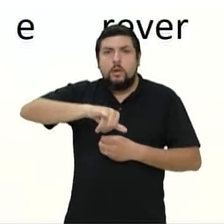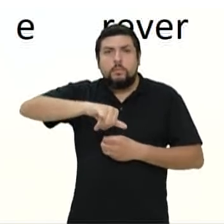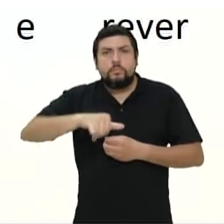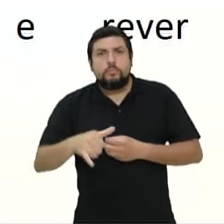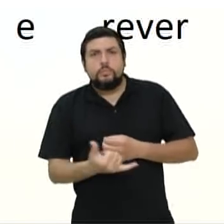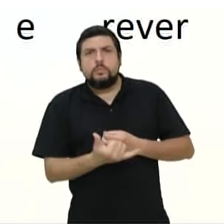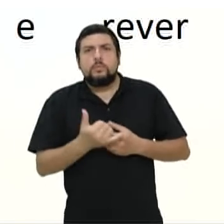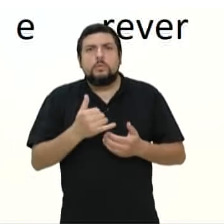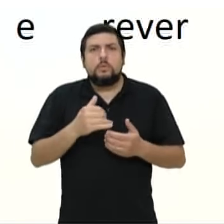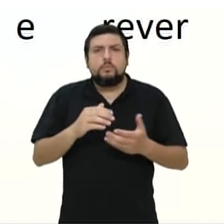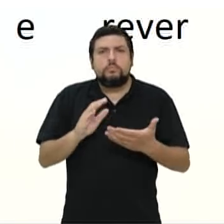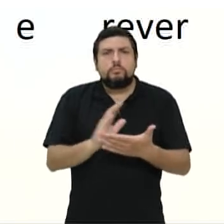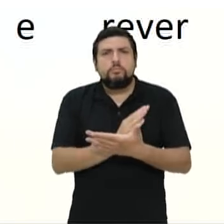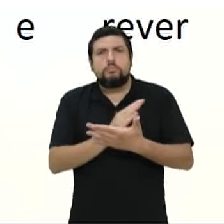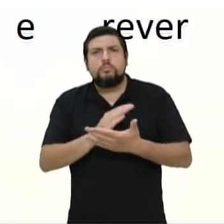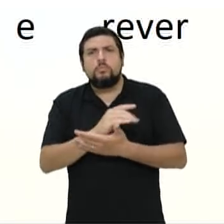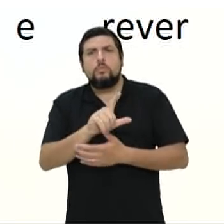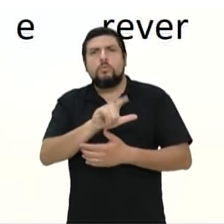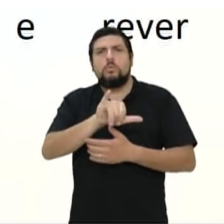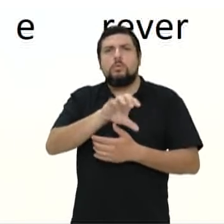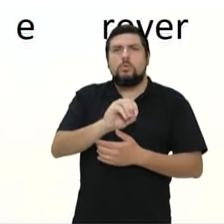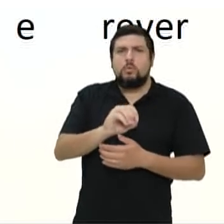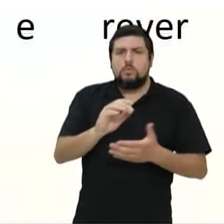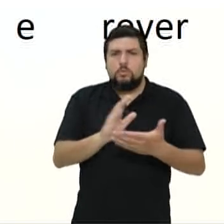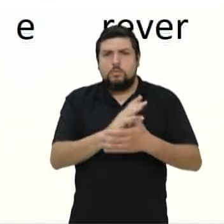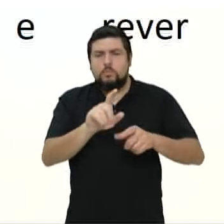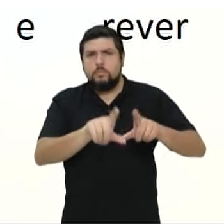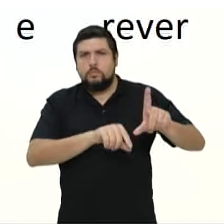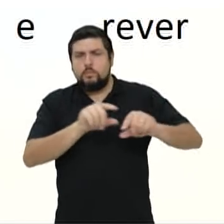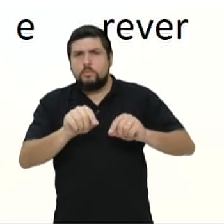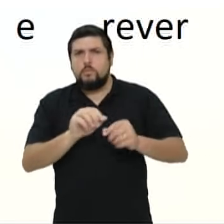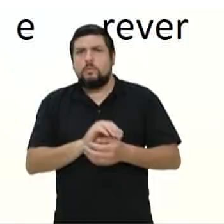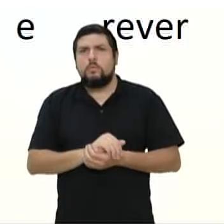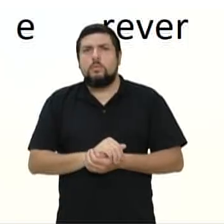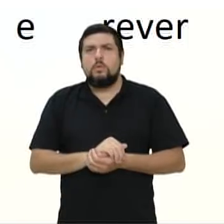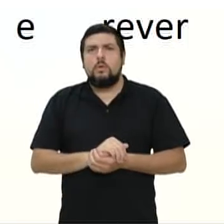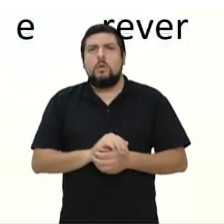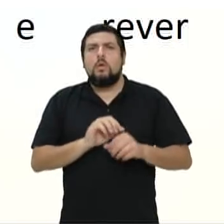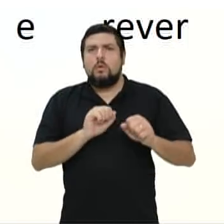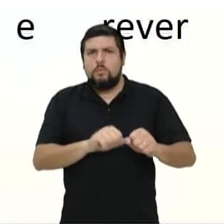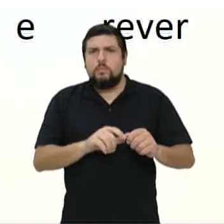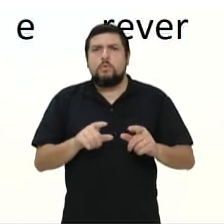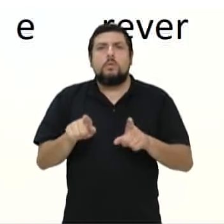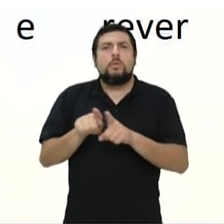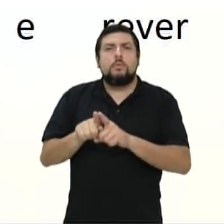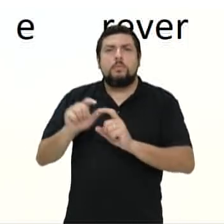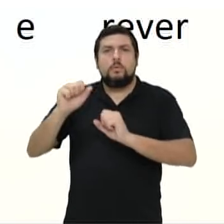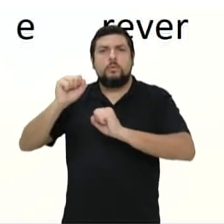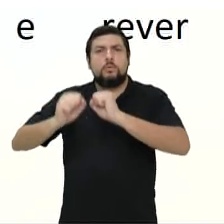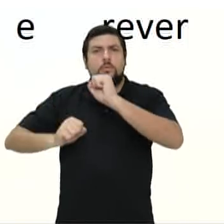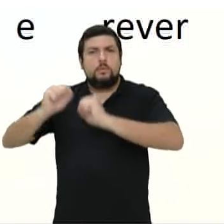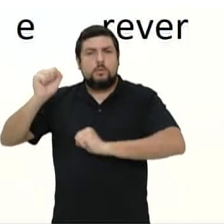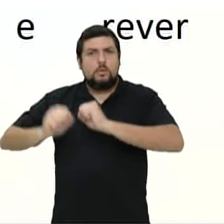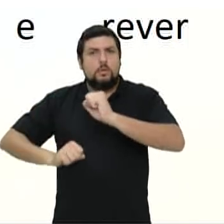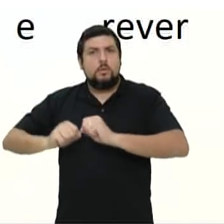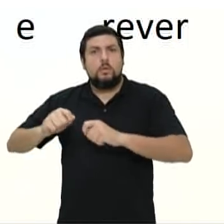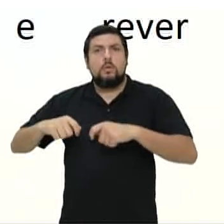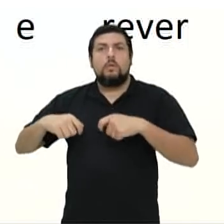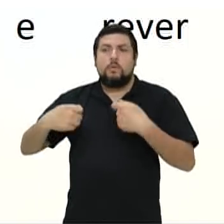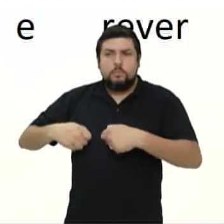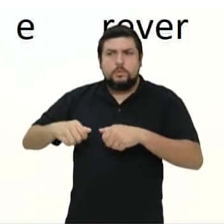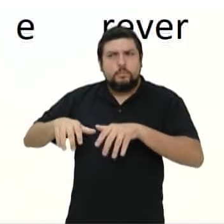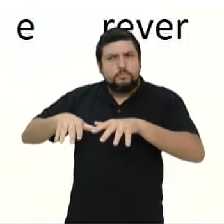energético de resíduo. Pode vir pelo próprio setor industrial, que precisa se mexer